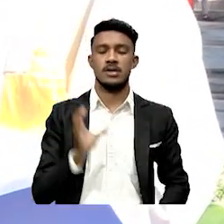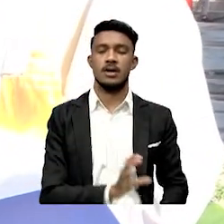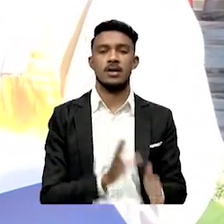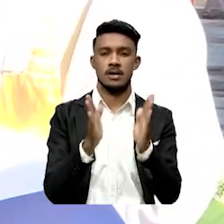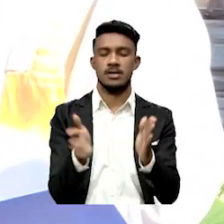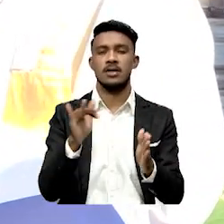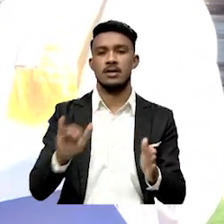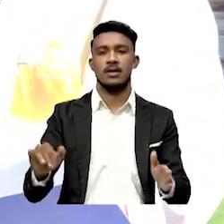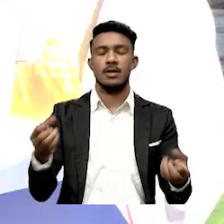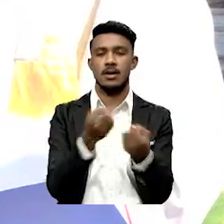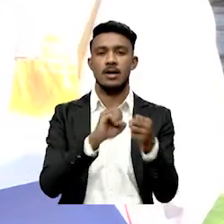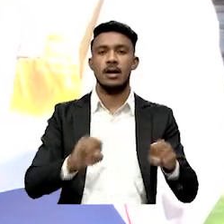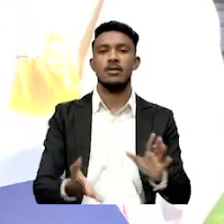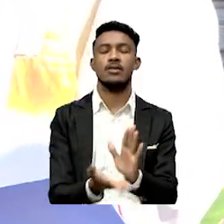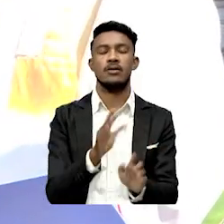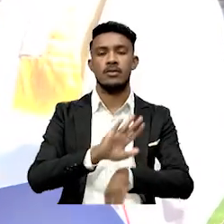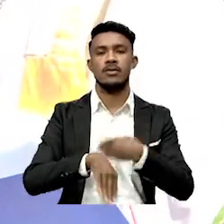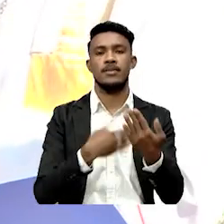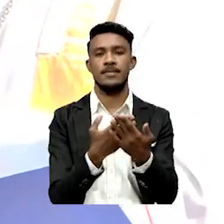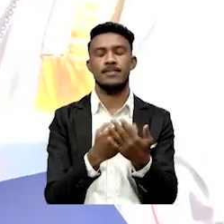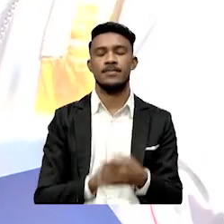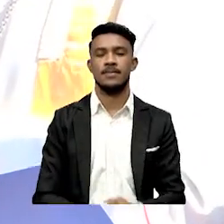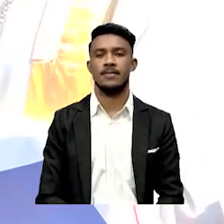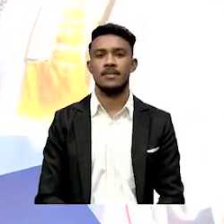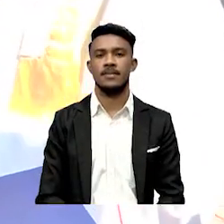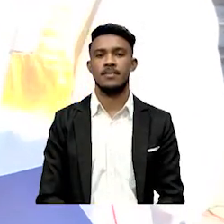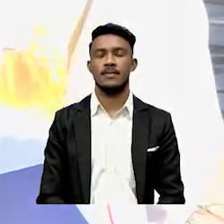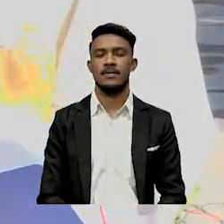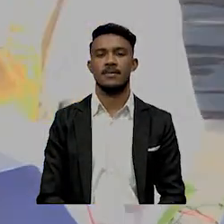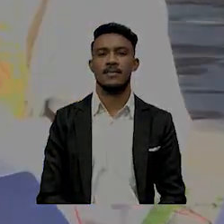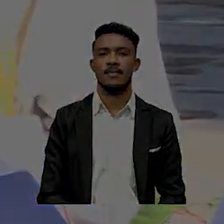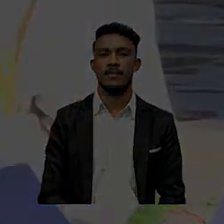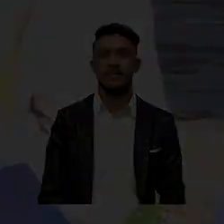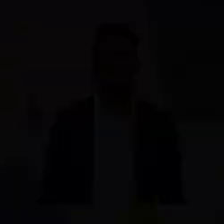sacral la con led. Felicitas Borges, Zaime dos Santos, GMN.